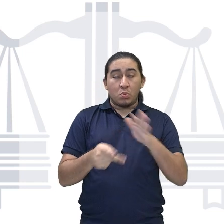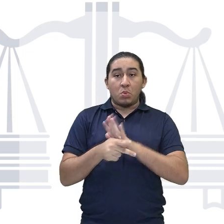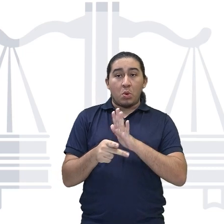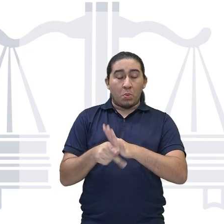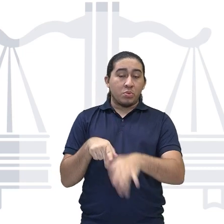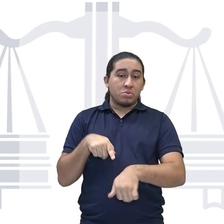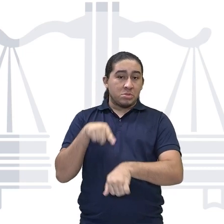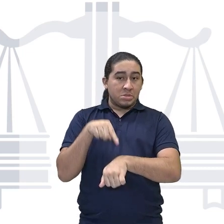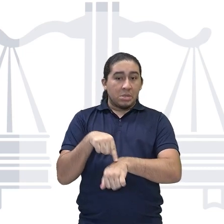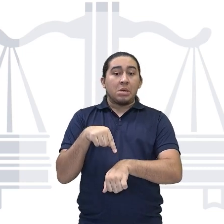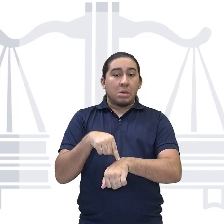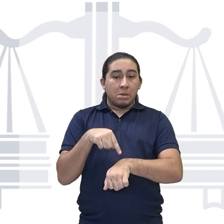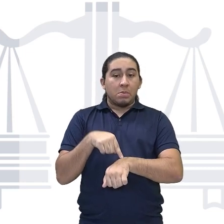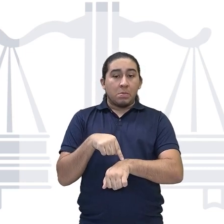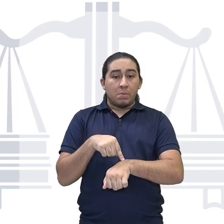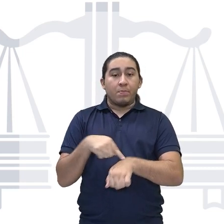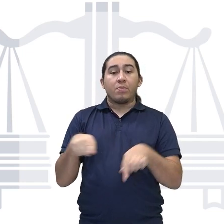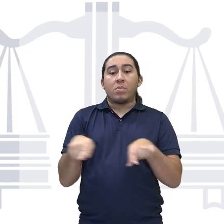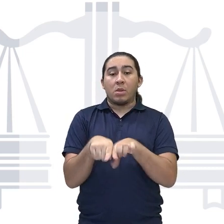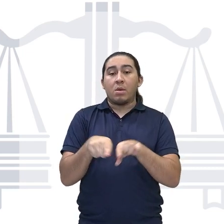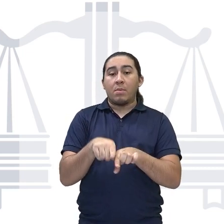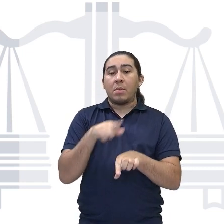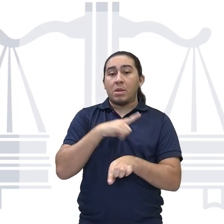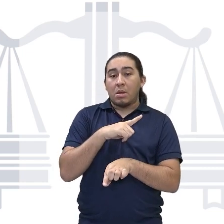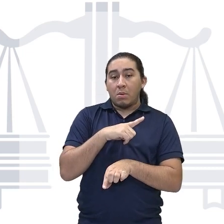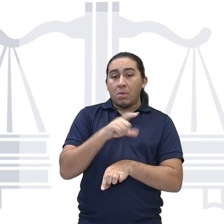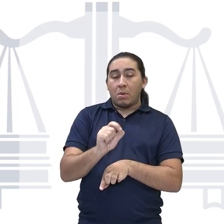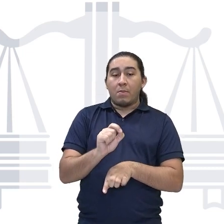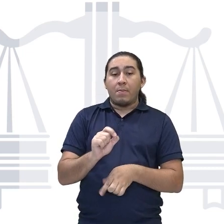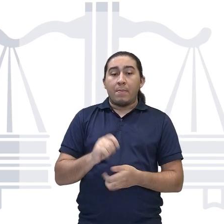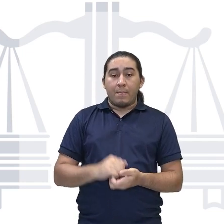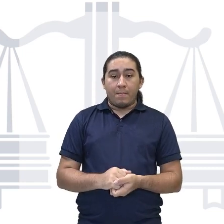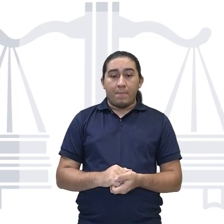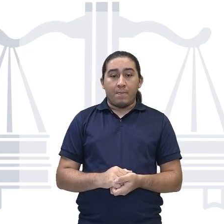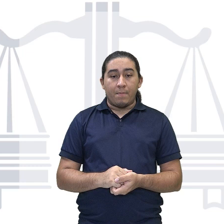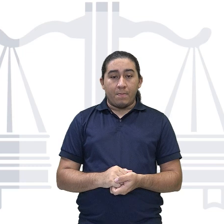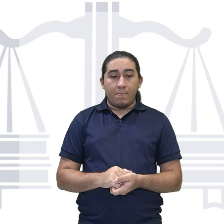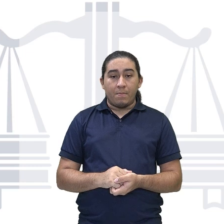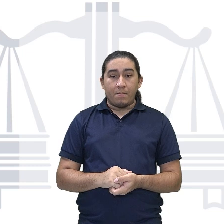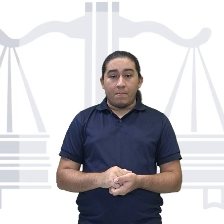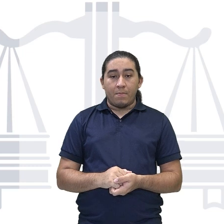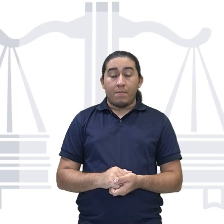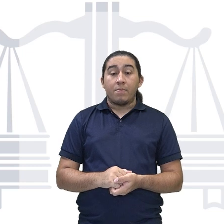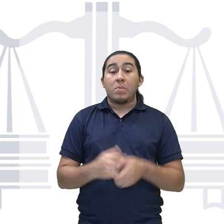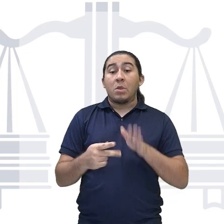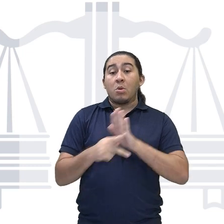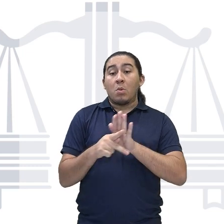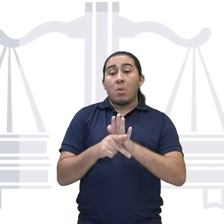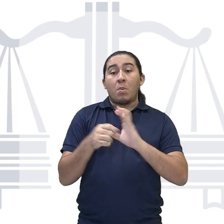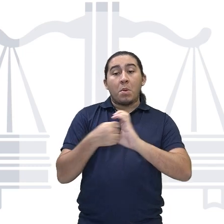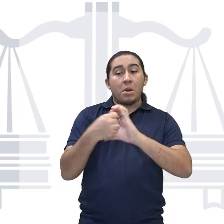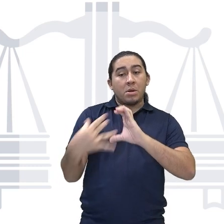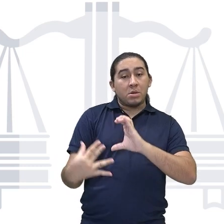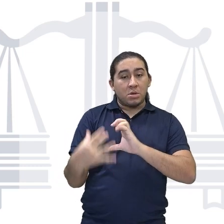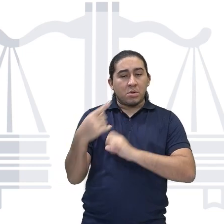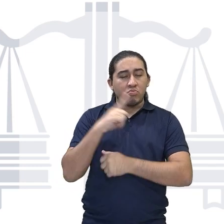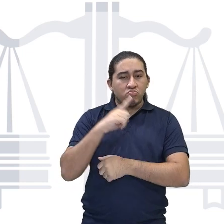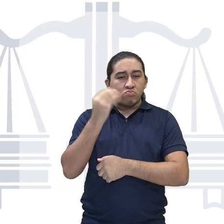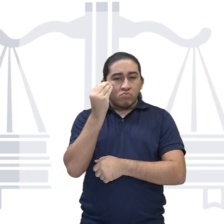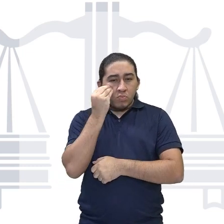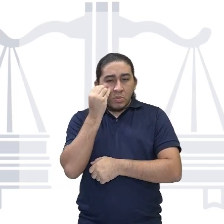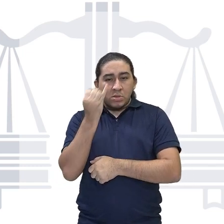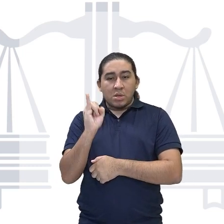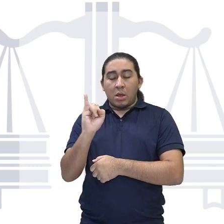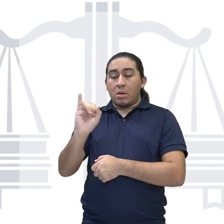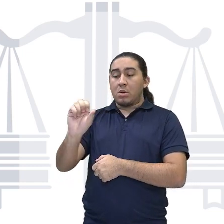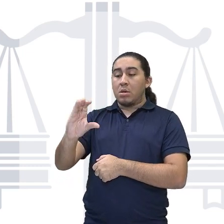gente tem basicamente 4 grandes aspectos que para poder funcionar a CITEM, a gente tem